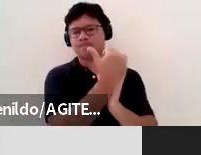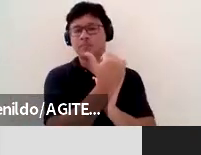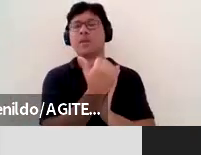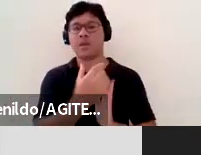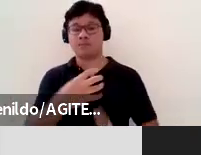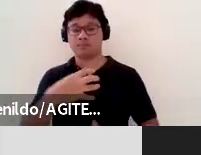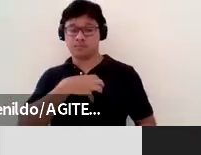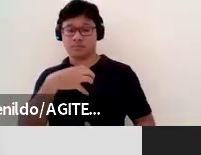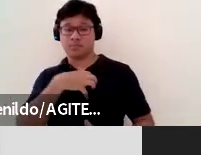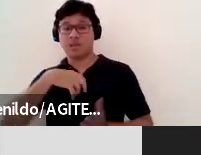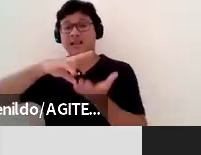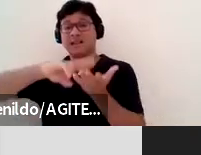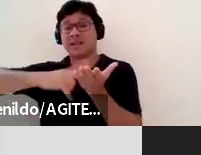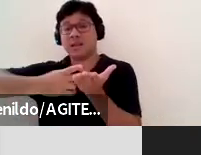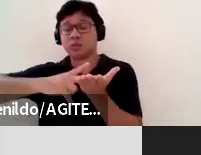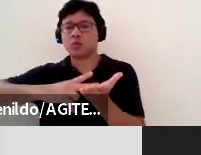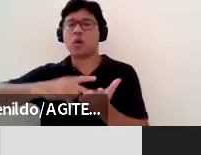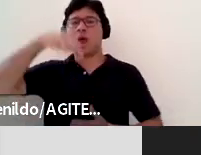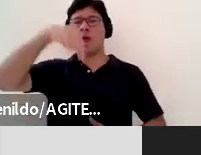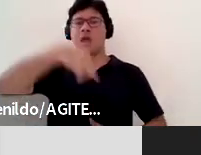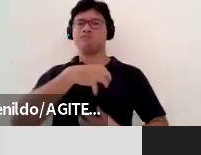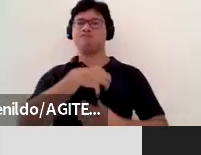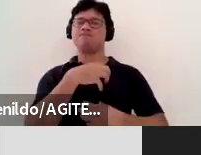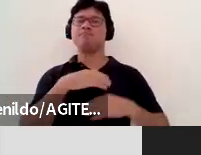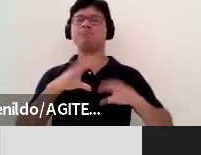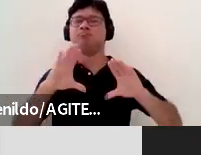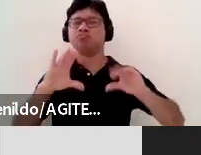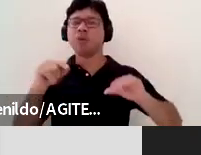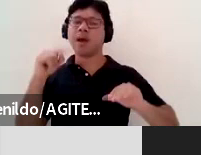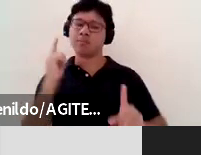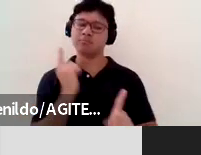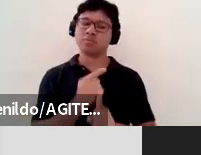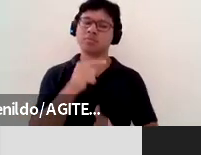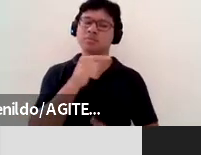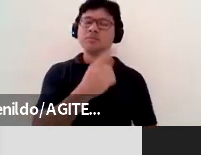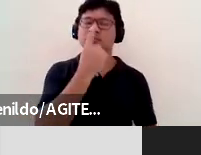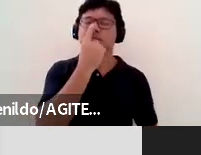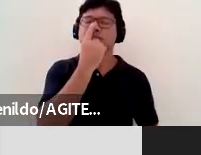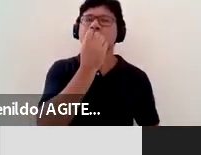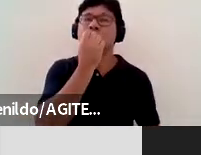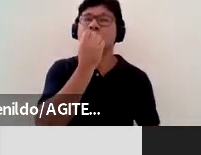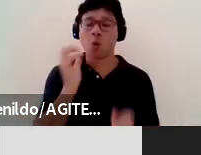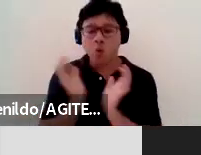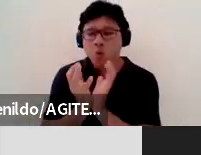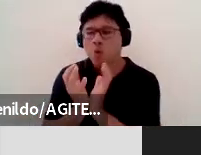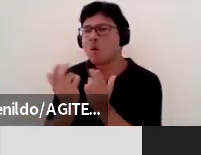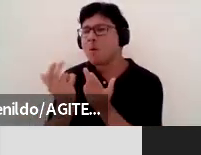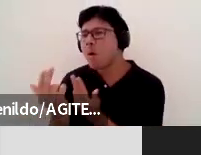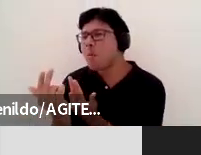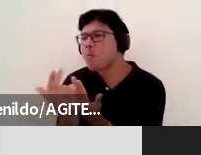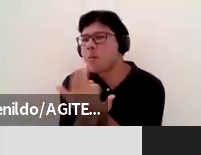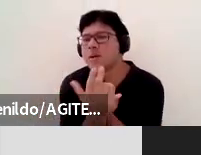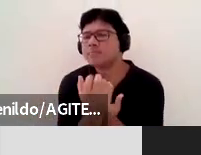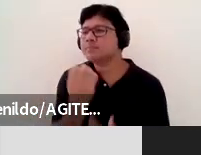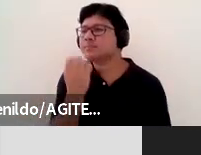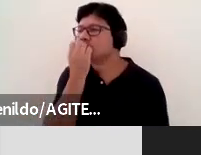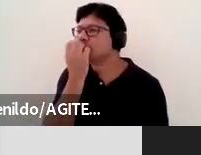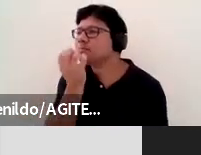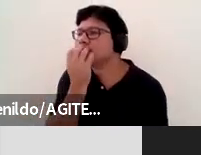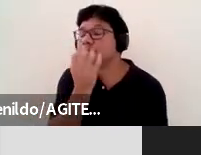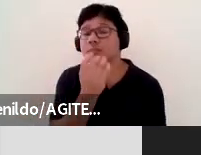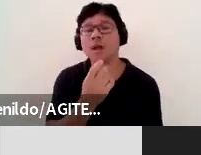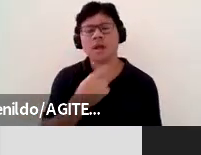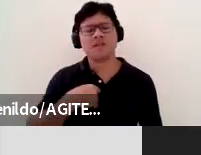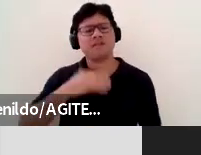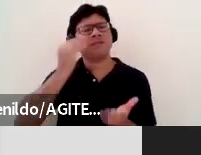sentisse... aqui é a minha casa, né? Aqui encontrei o meu lugar, encontrei a minha turma. E a gente sentia que havia uma carência